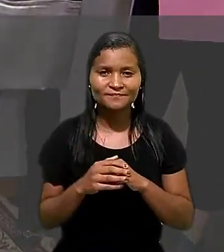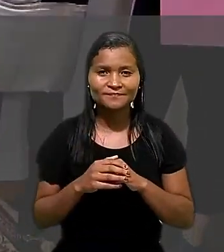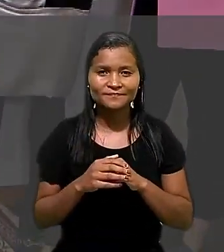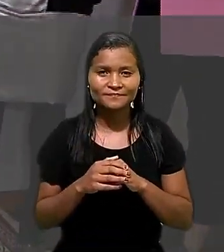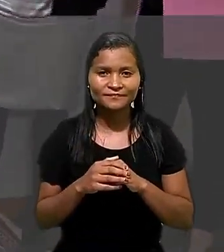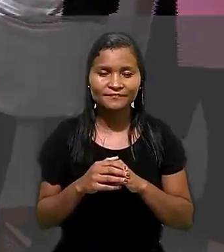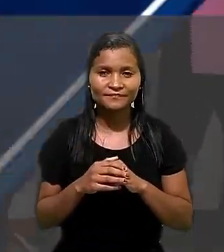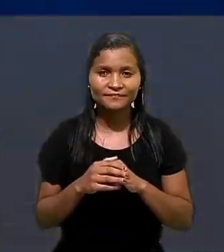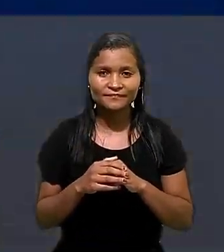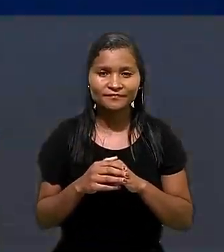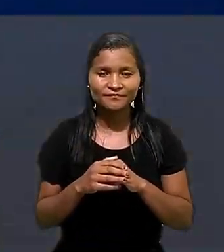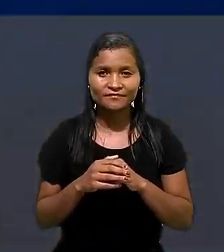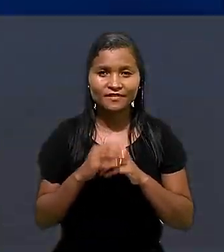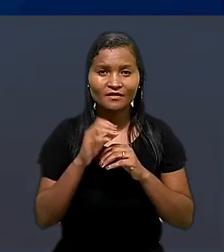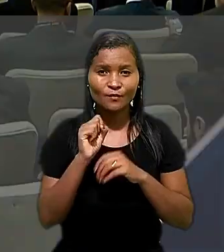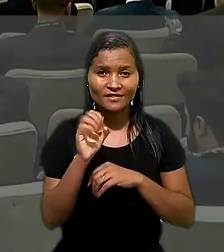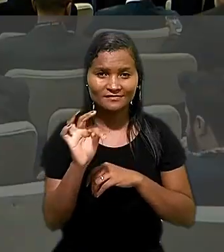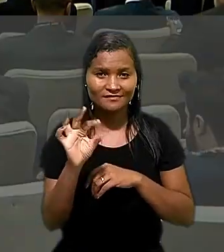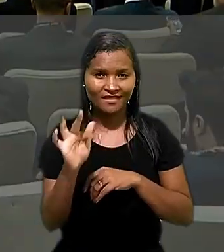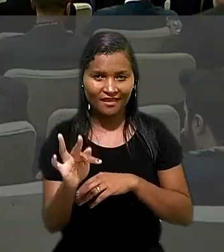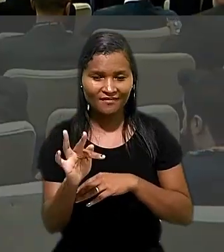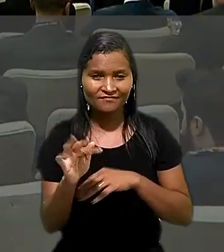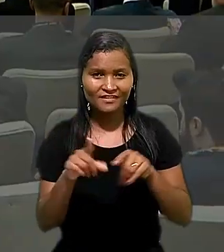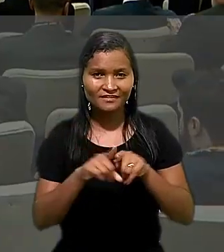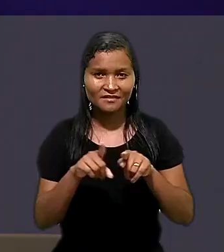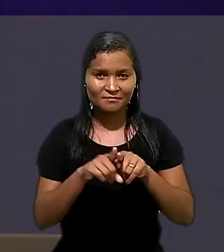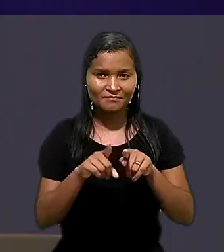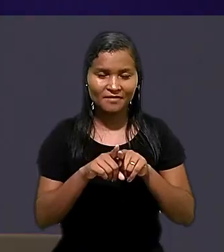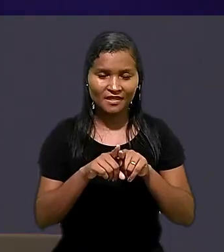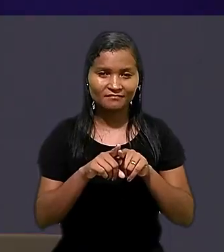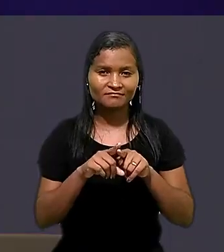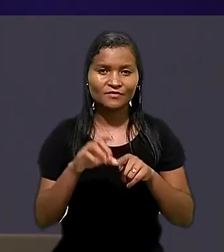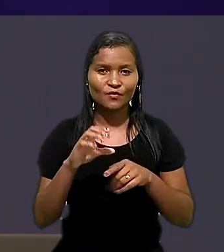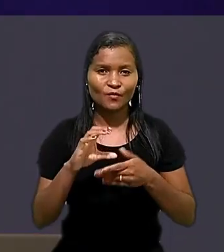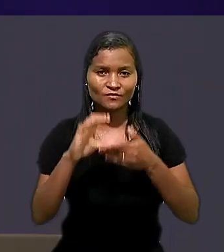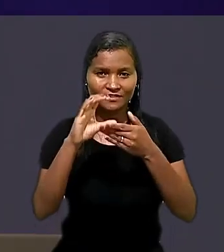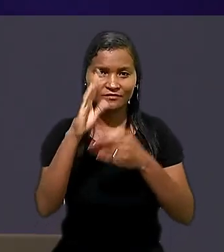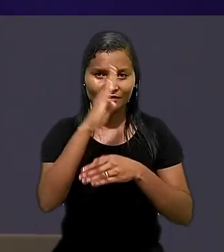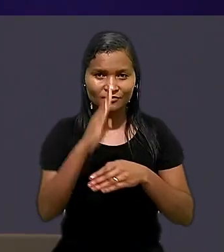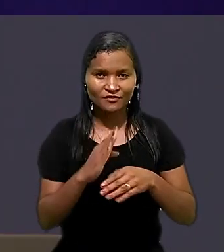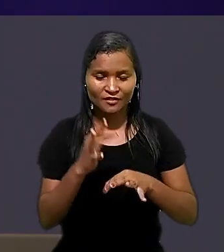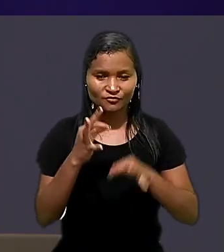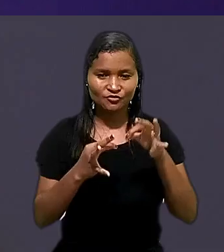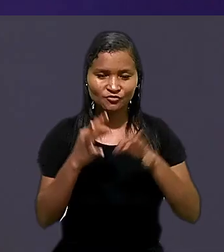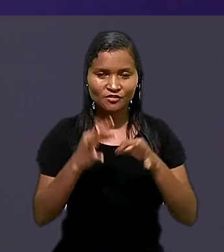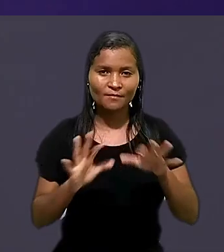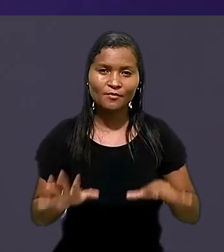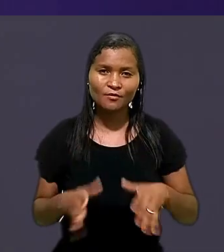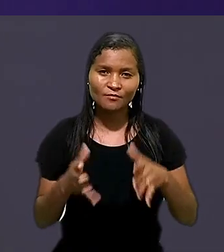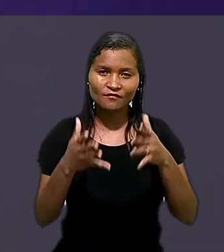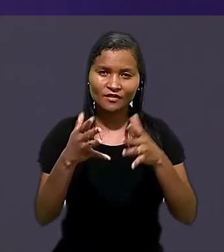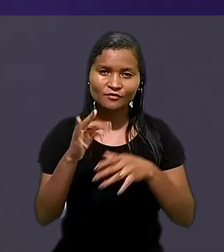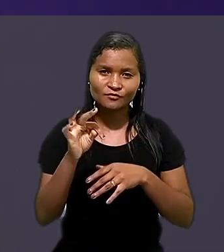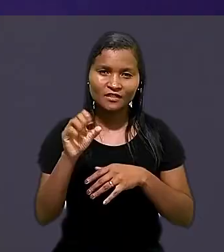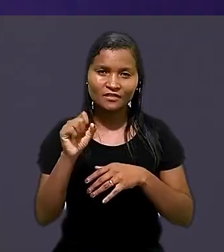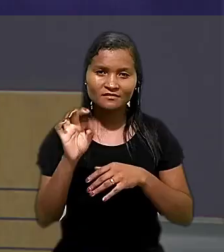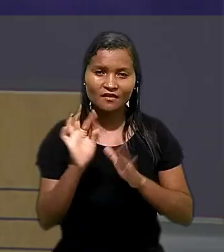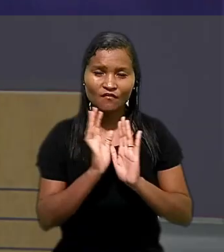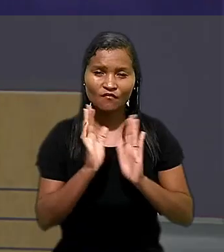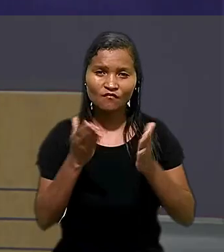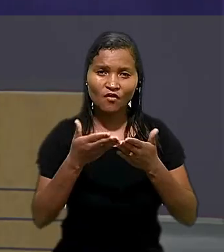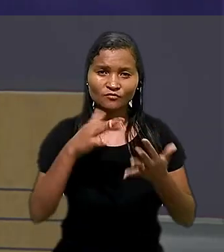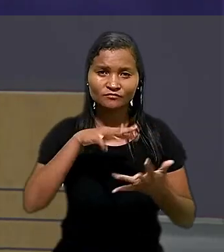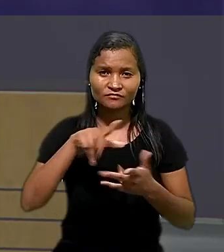Cefast. O Supremo Tribunal Federal e o Conselho Nacional de Justiça promoveram no Tribunal Superior do Trabalho